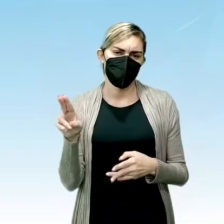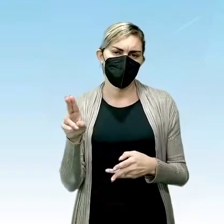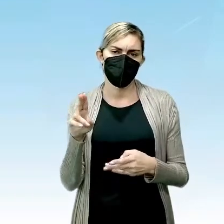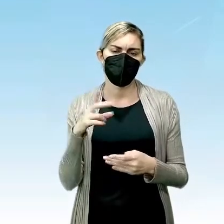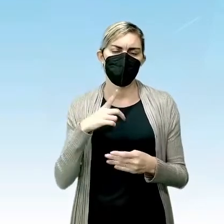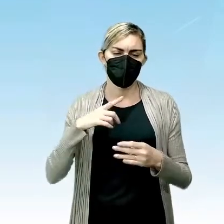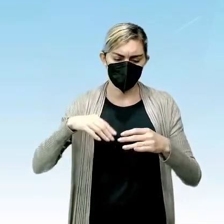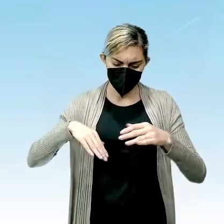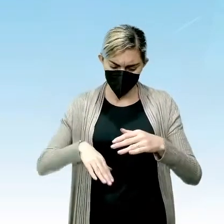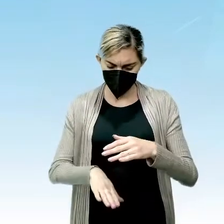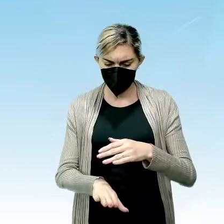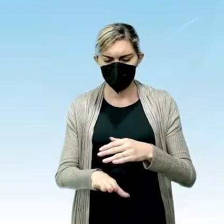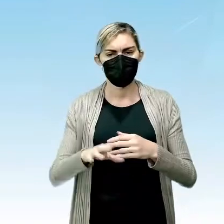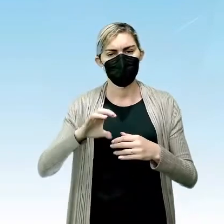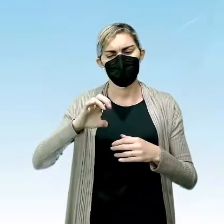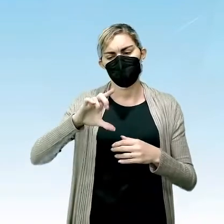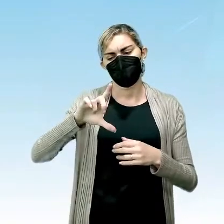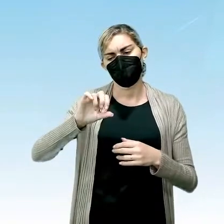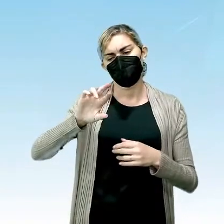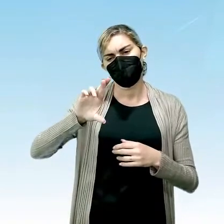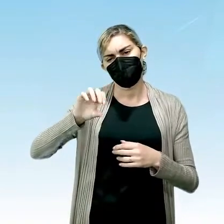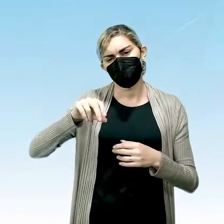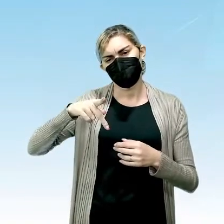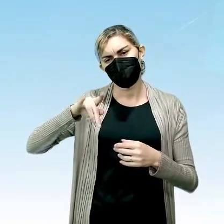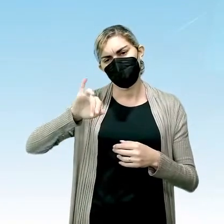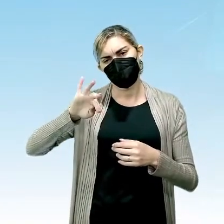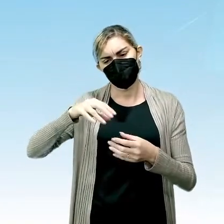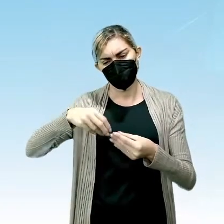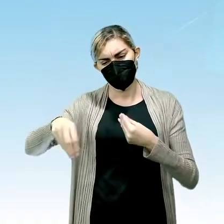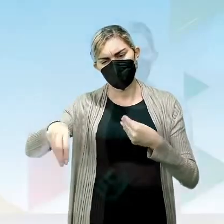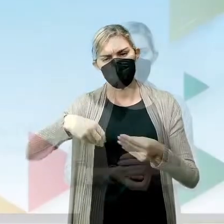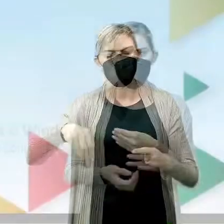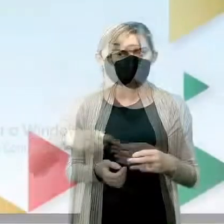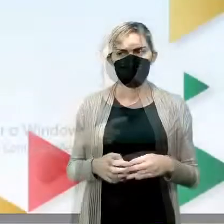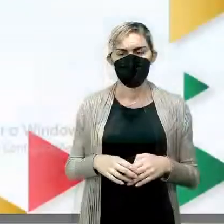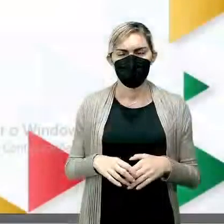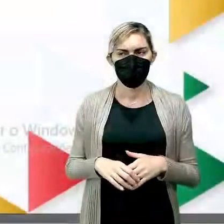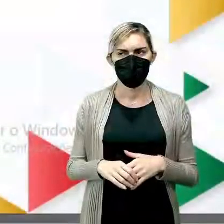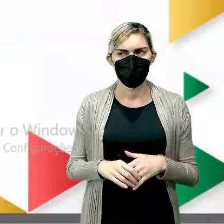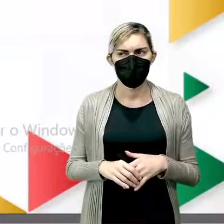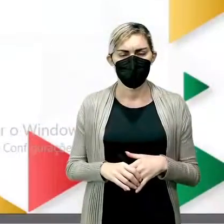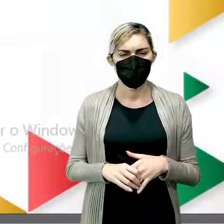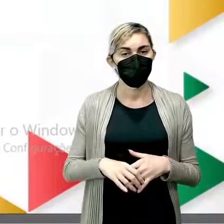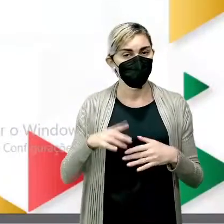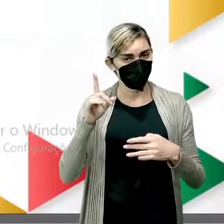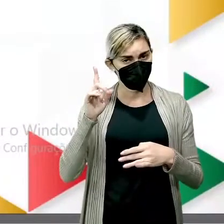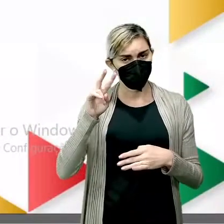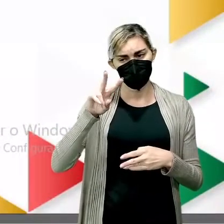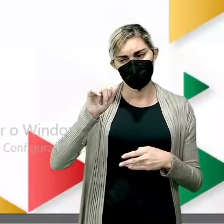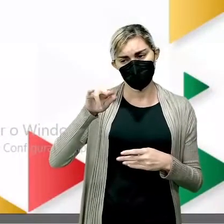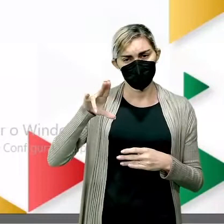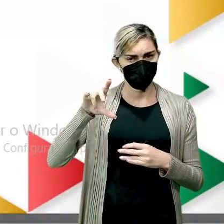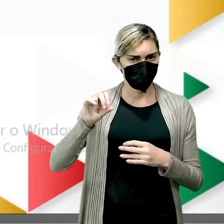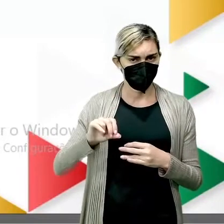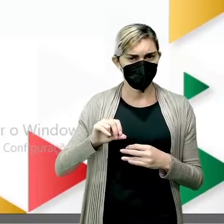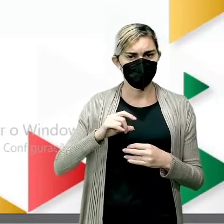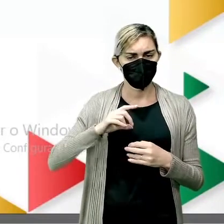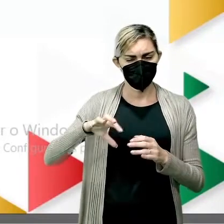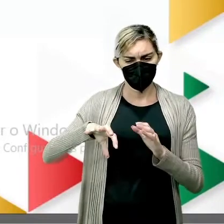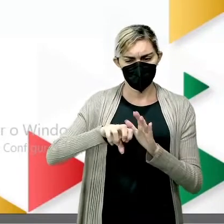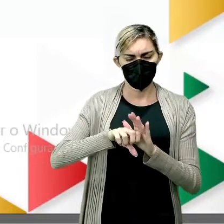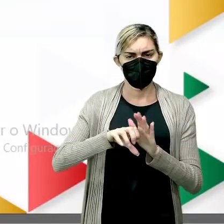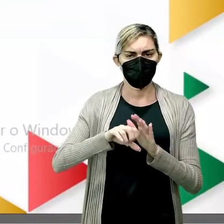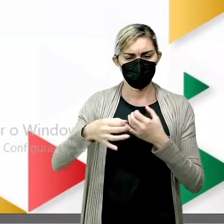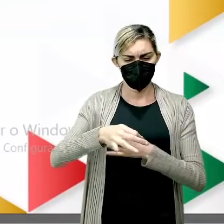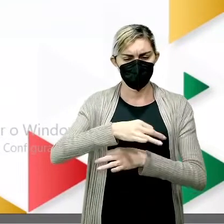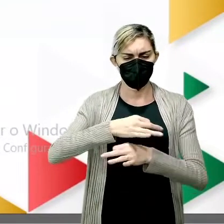do cloroplastos. Agora eu quero falar dos vacúolos. Os vacúolos, galerinha, do suco celular, geralmente